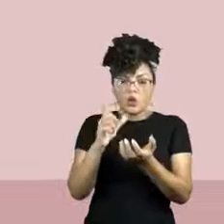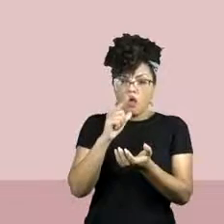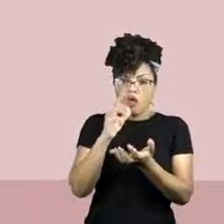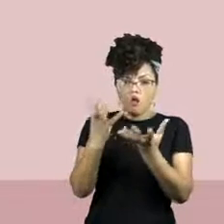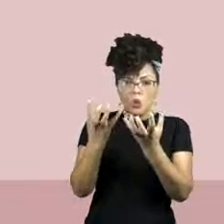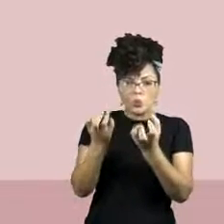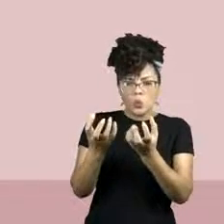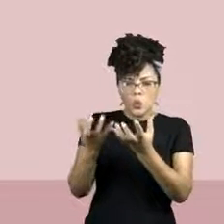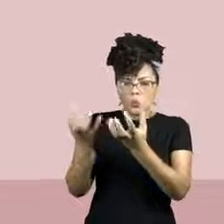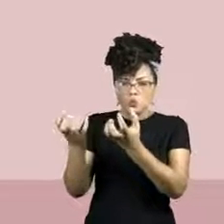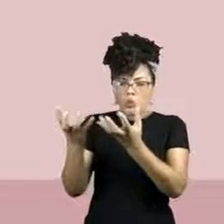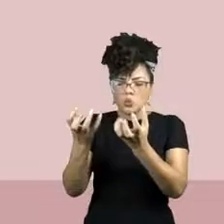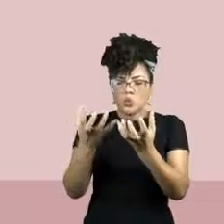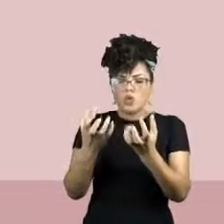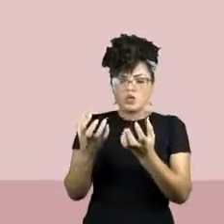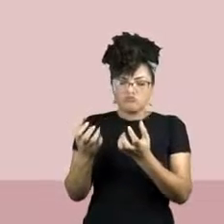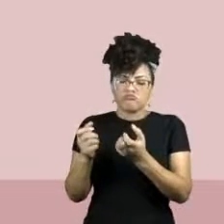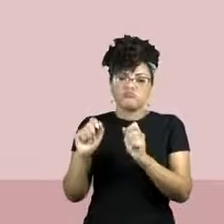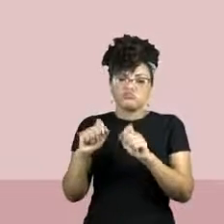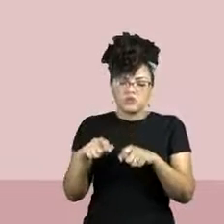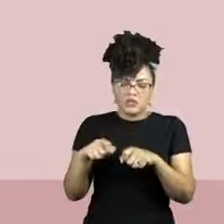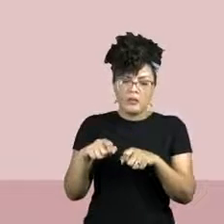de solos coesivos. Tá?